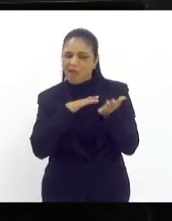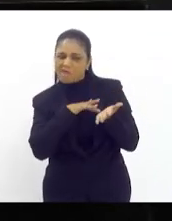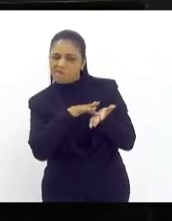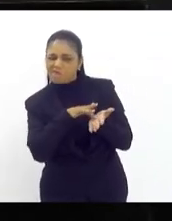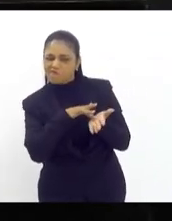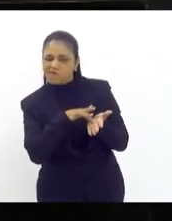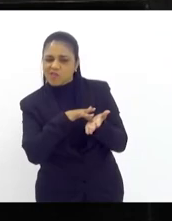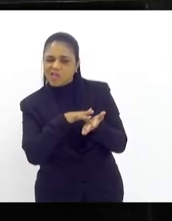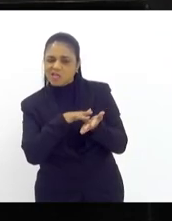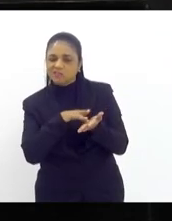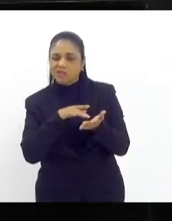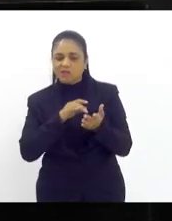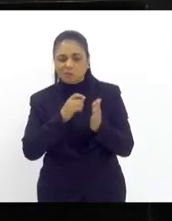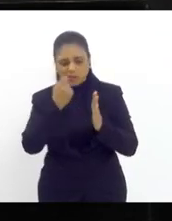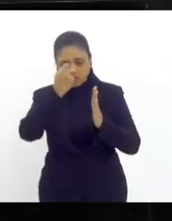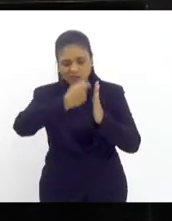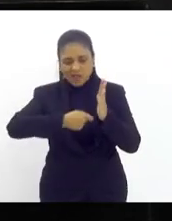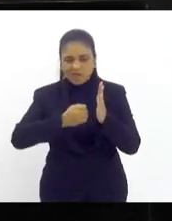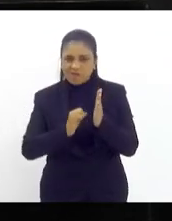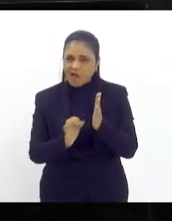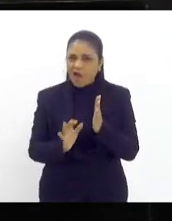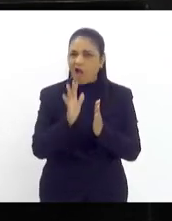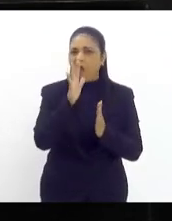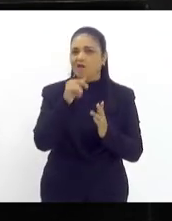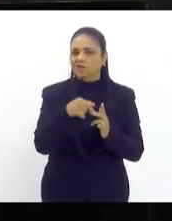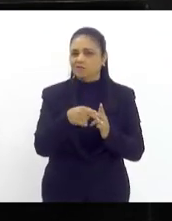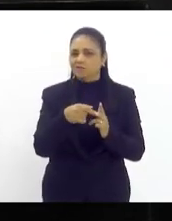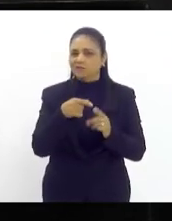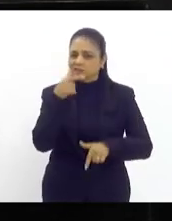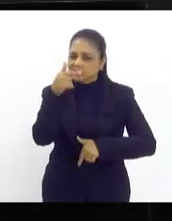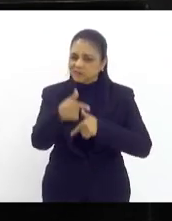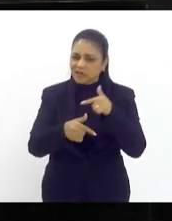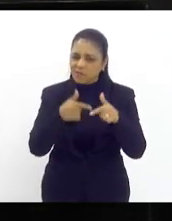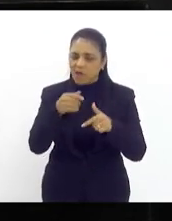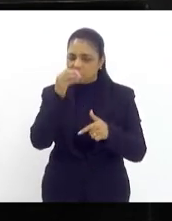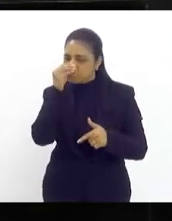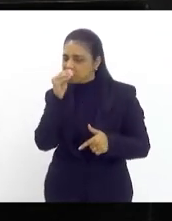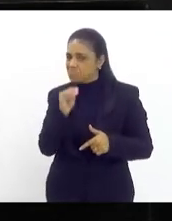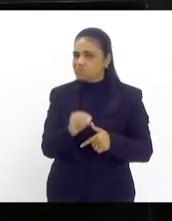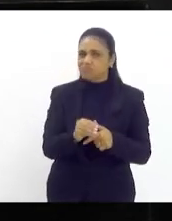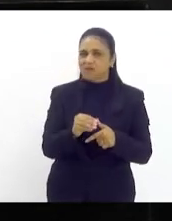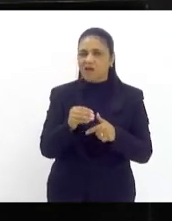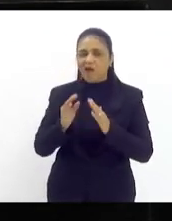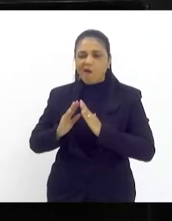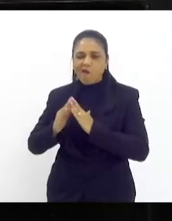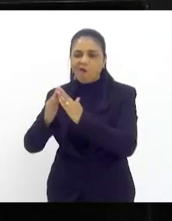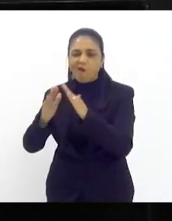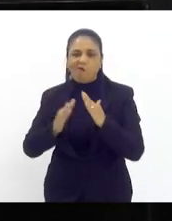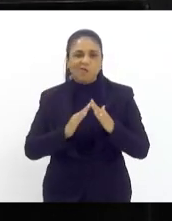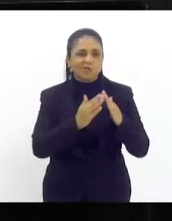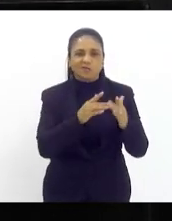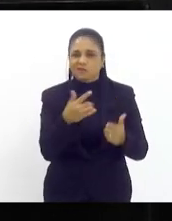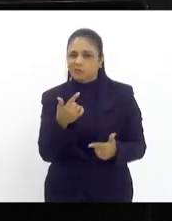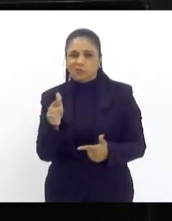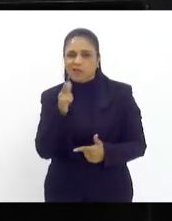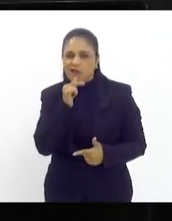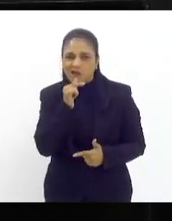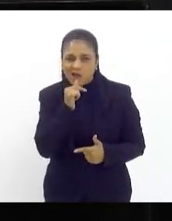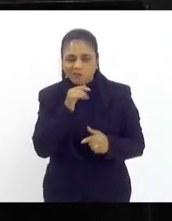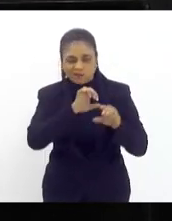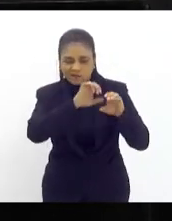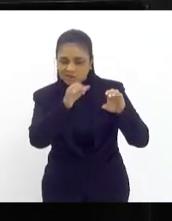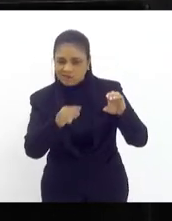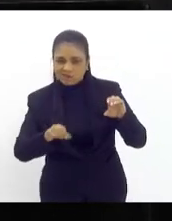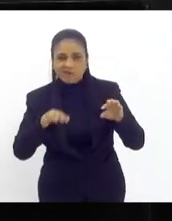é só tarifa alta é só de serviço é só deixando com a imunidade afastada sem abastecimento de água e sem nenhum tratamento